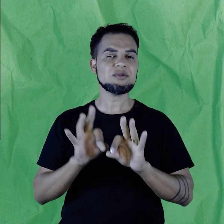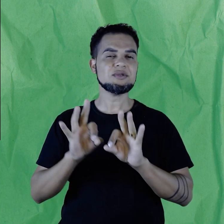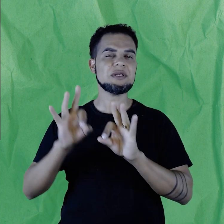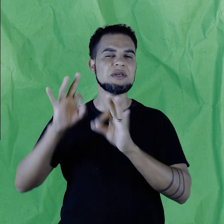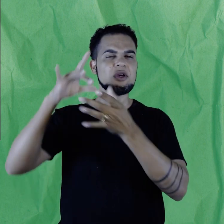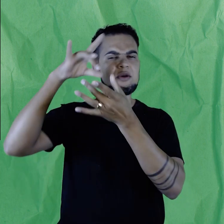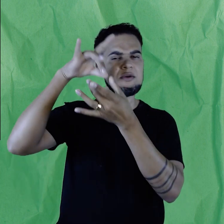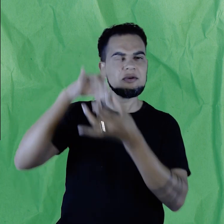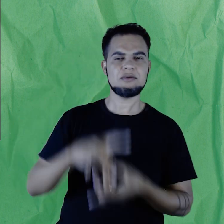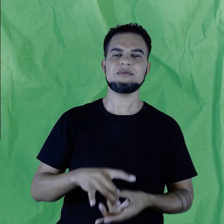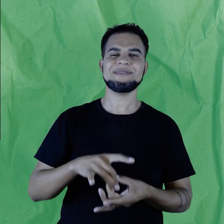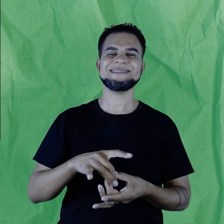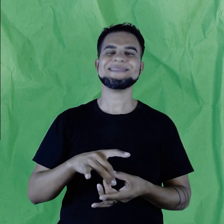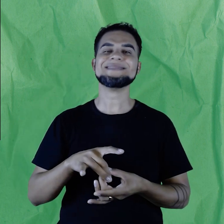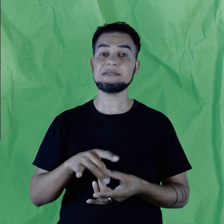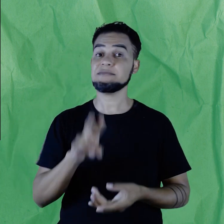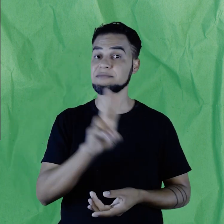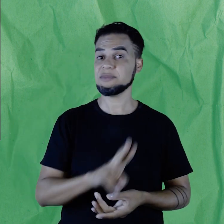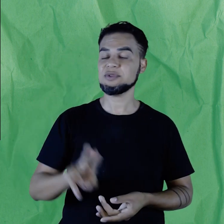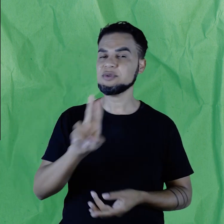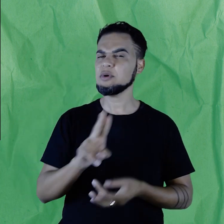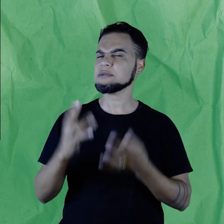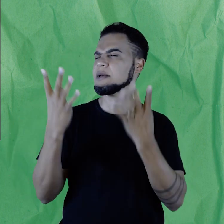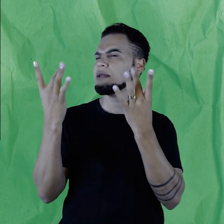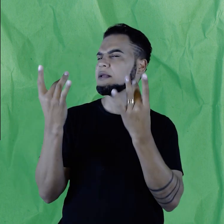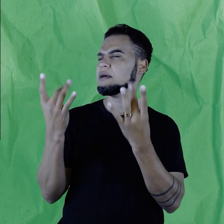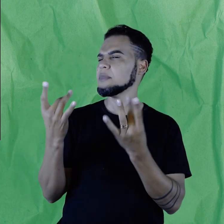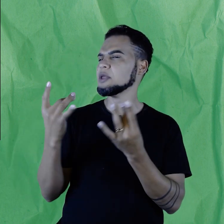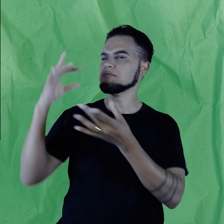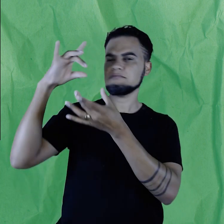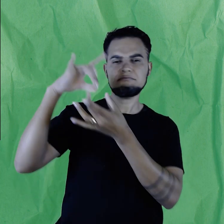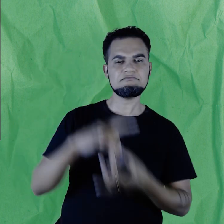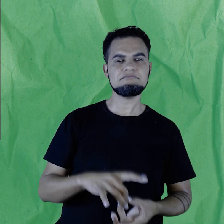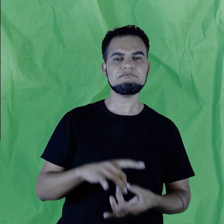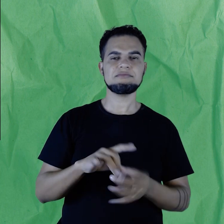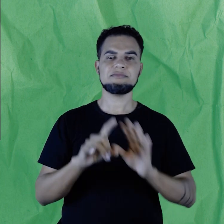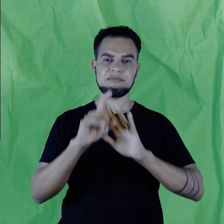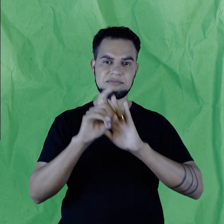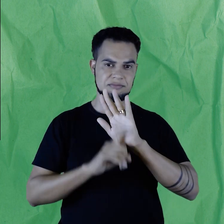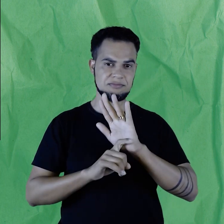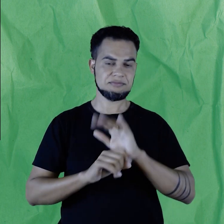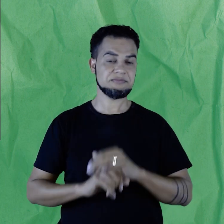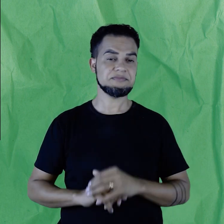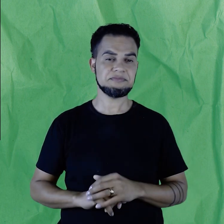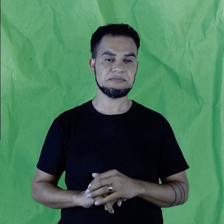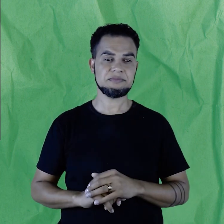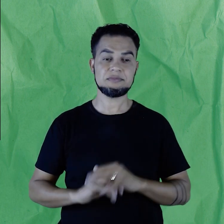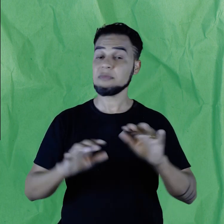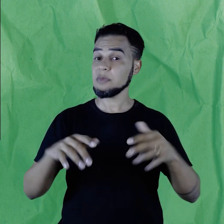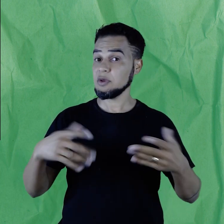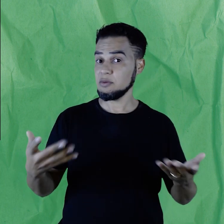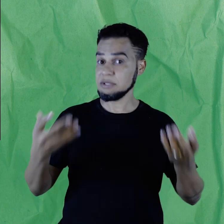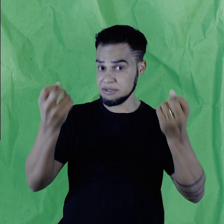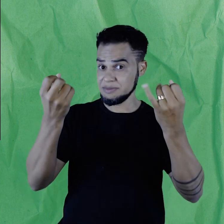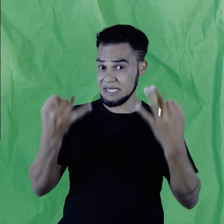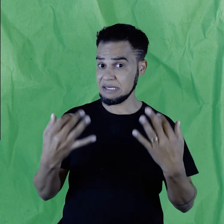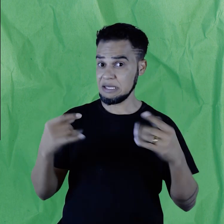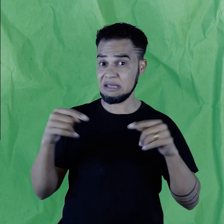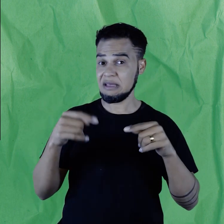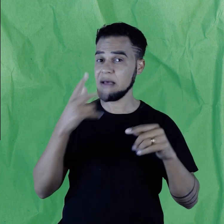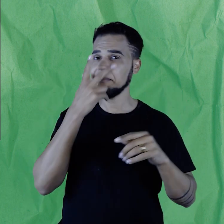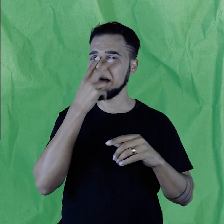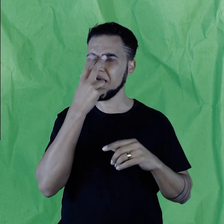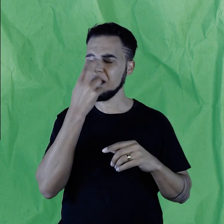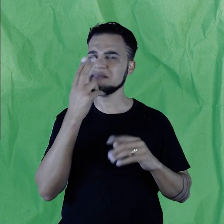de coesão, de uso de elementos coesivos em um texto. Quando falamos disso,